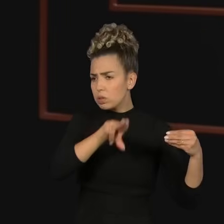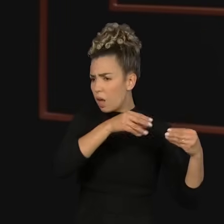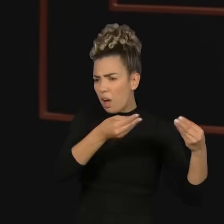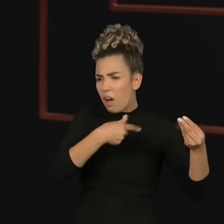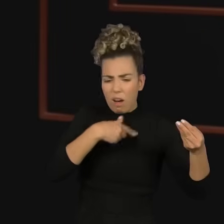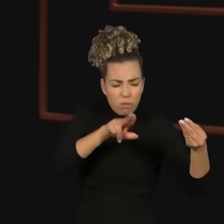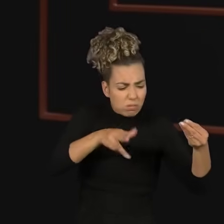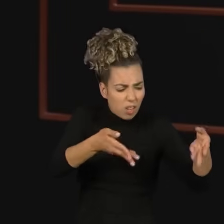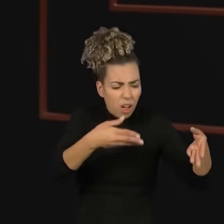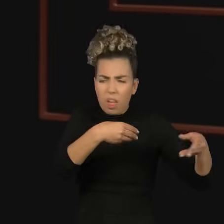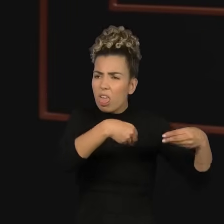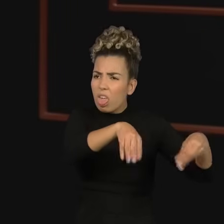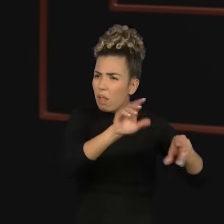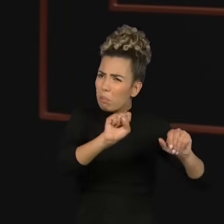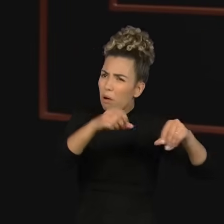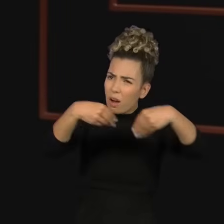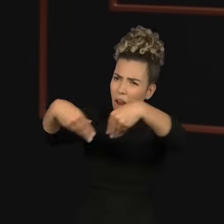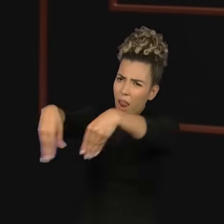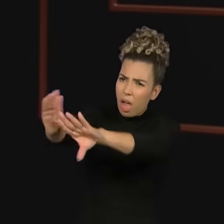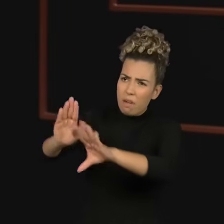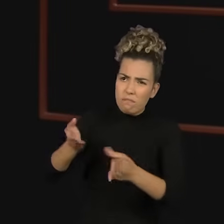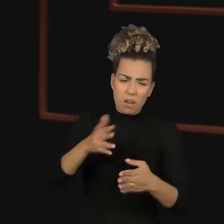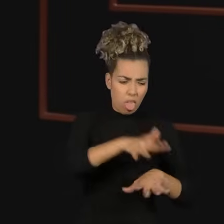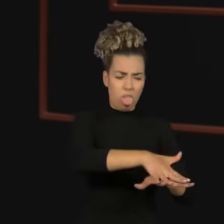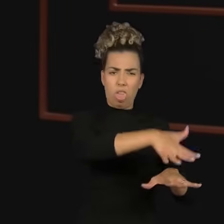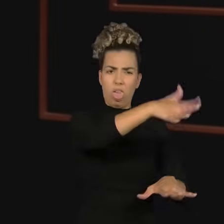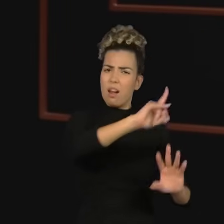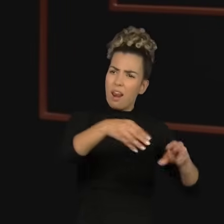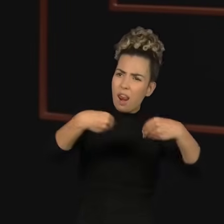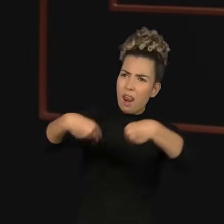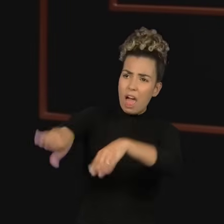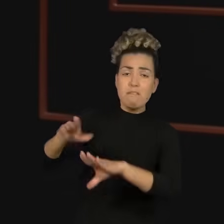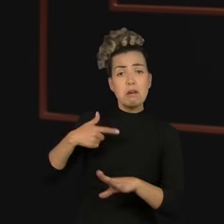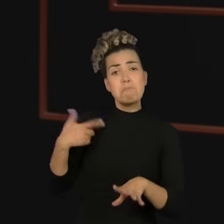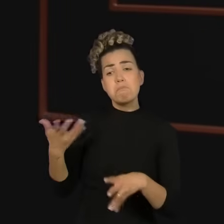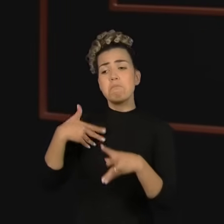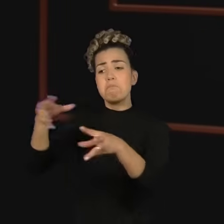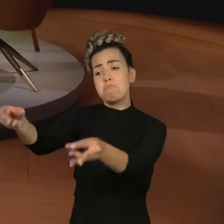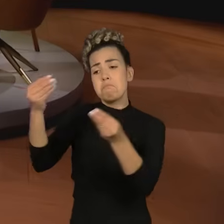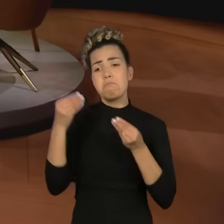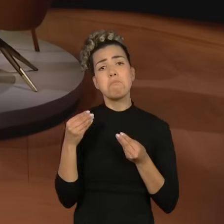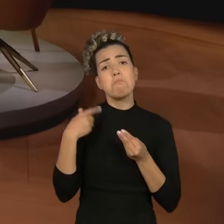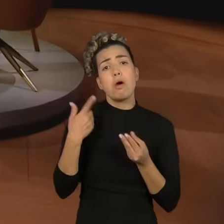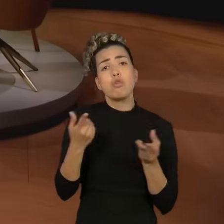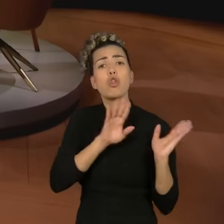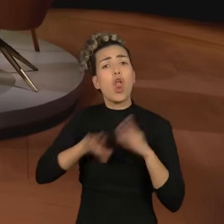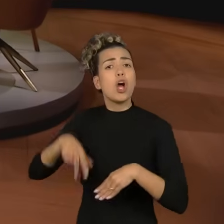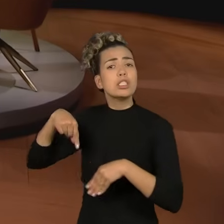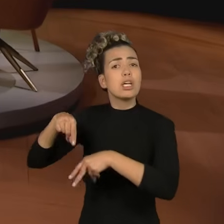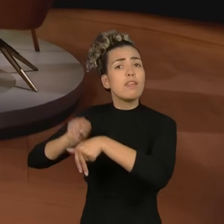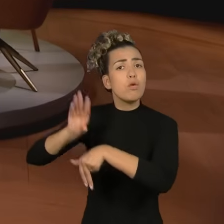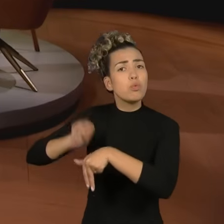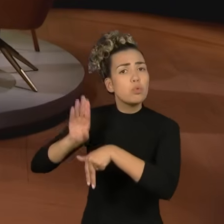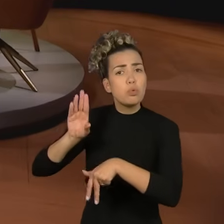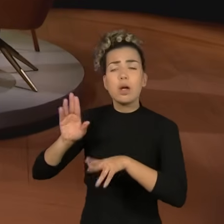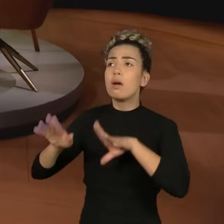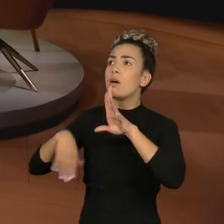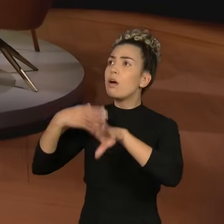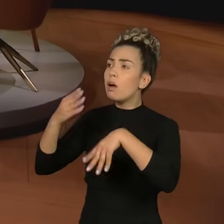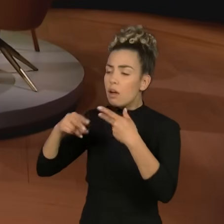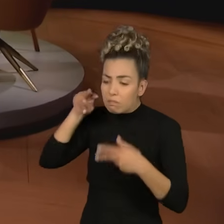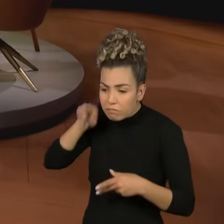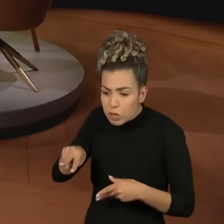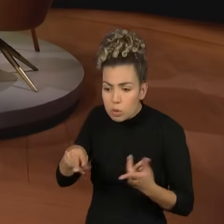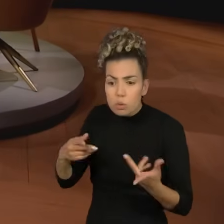Cultura, né? E aí eles foram usados nesse episódio, que acabou indo para o Japão e ganhando o prêmio. Veja